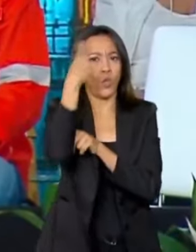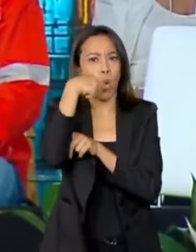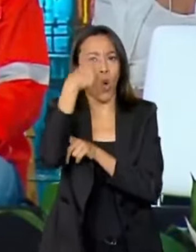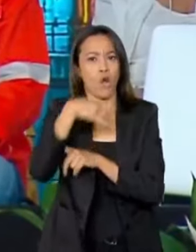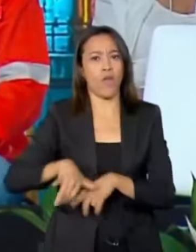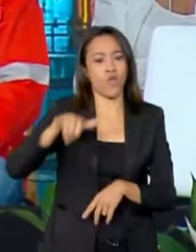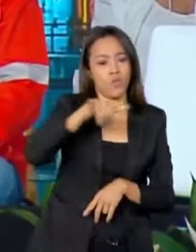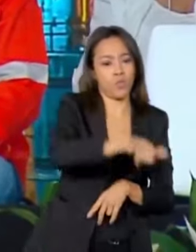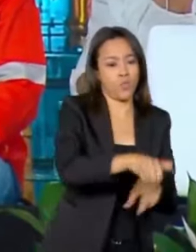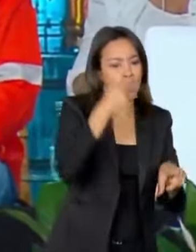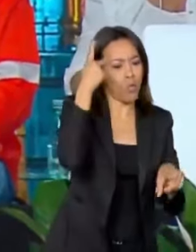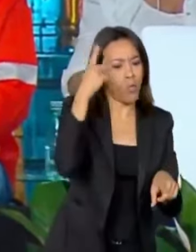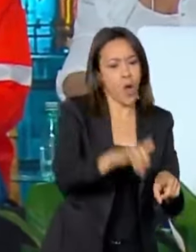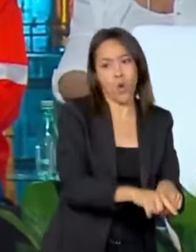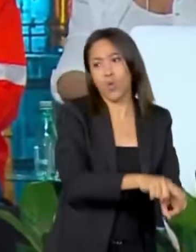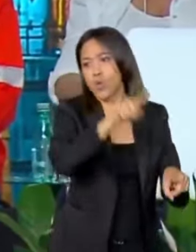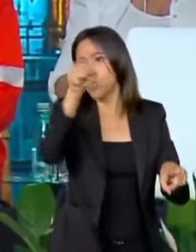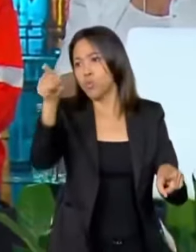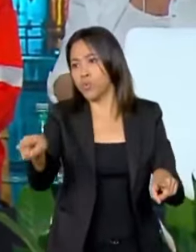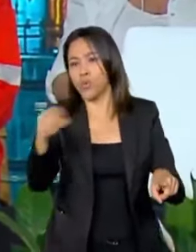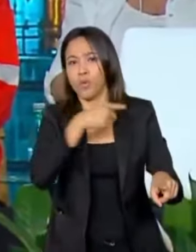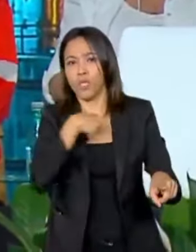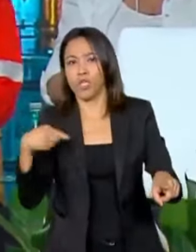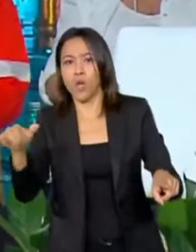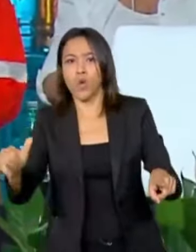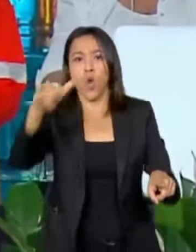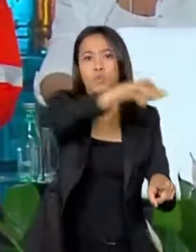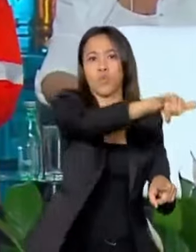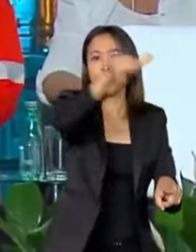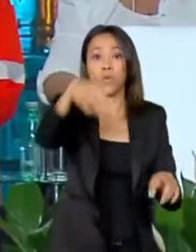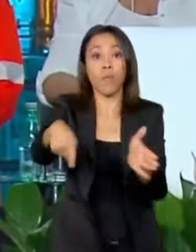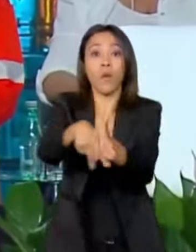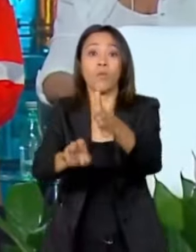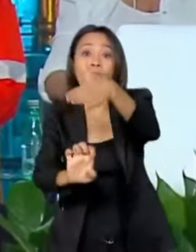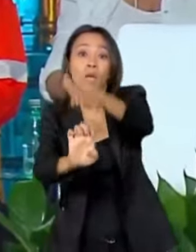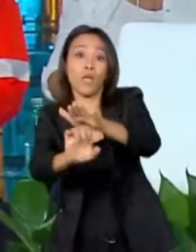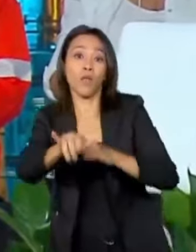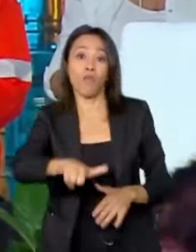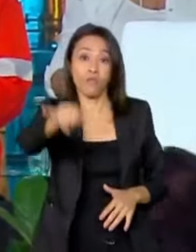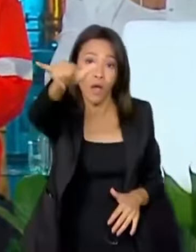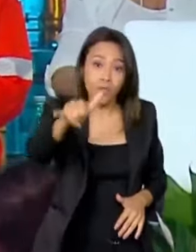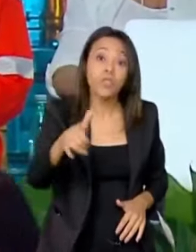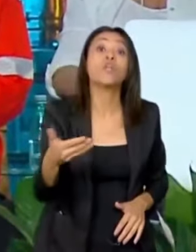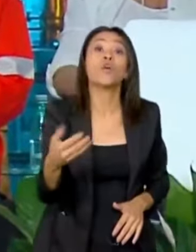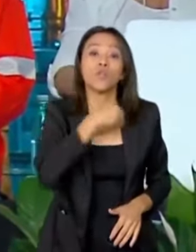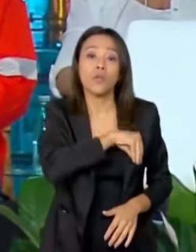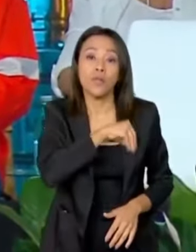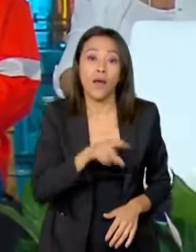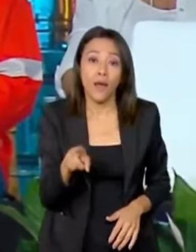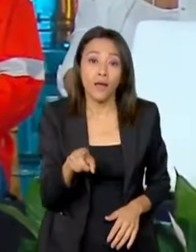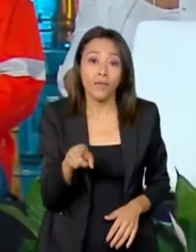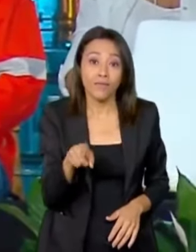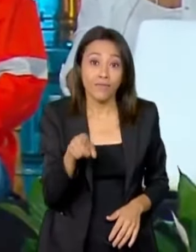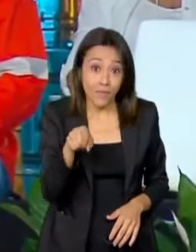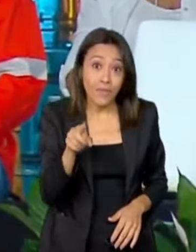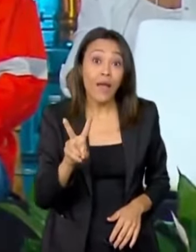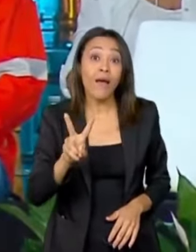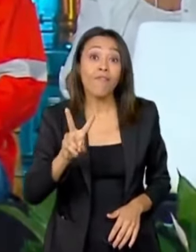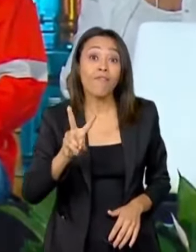Paulo a Moscou, de São Paulo a Xangai, avião da empresa. E sabe quanto ganha hoje o CEO da